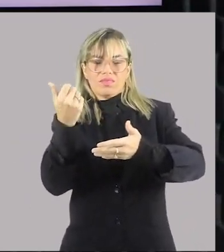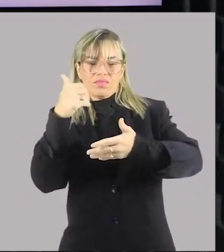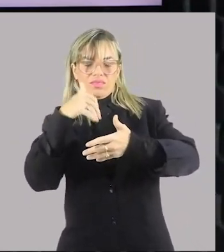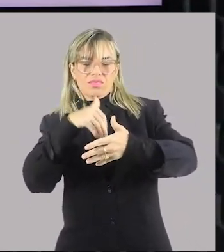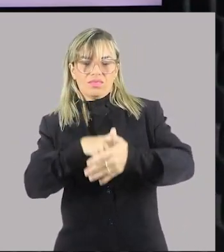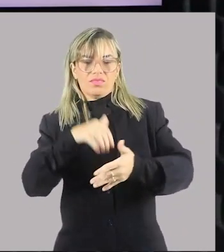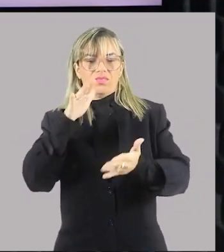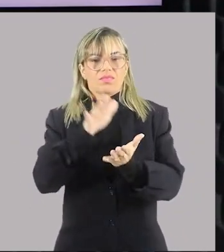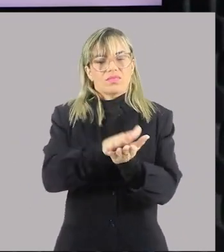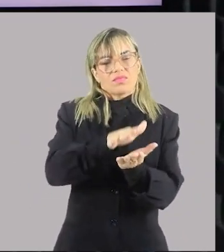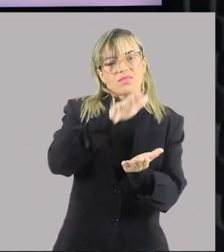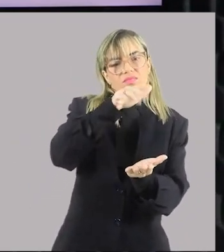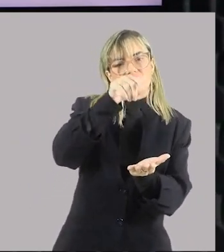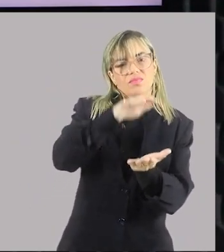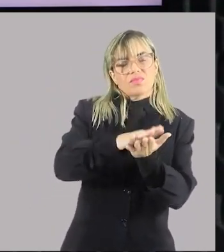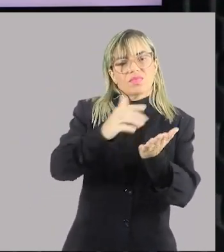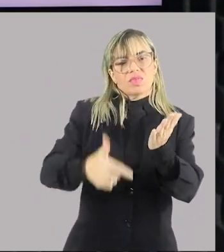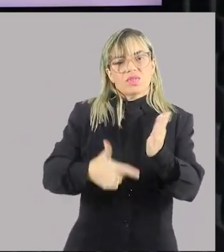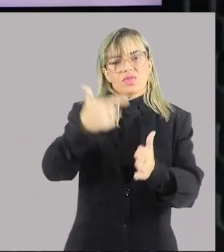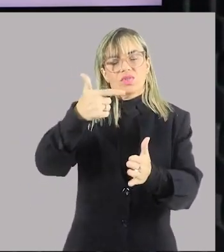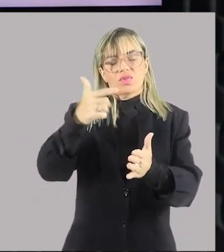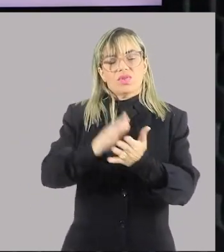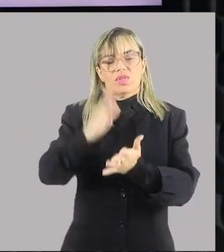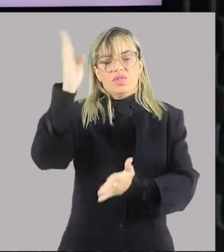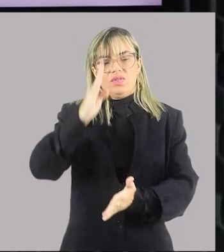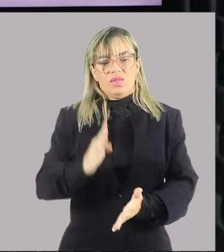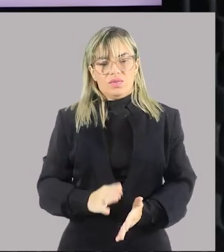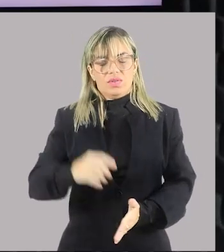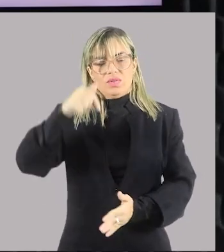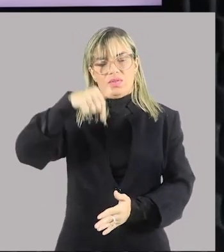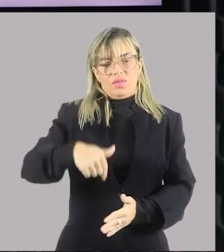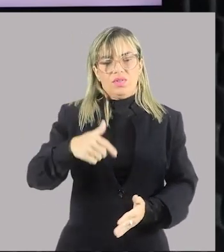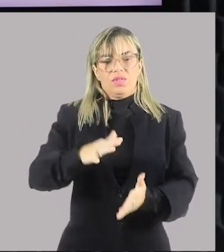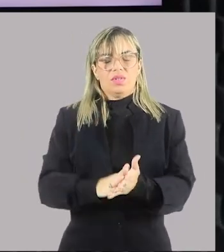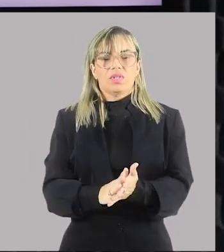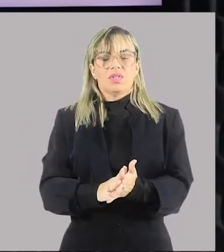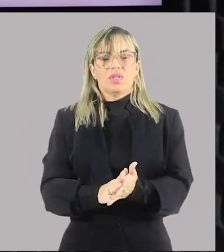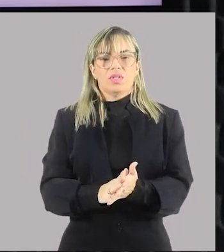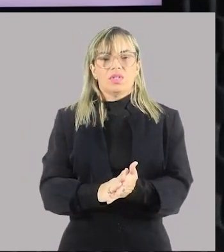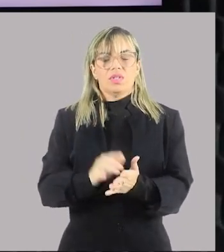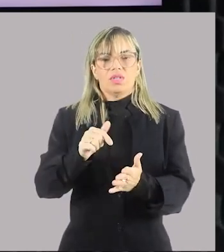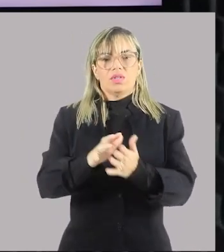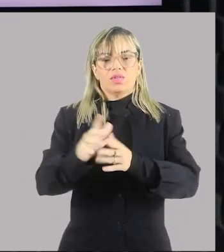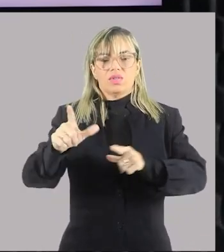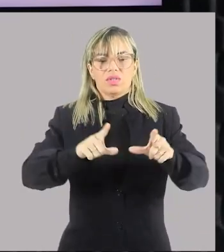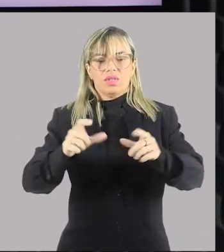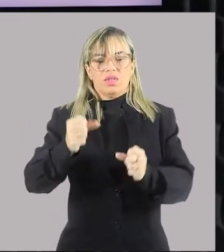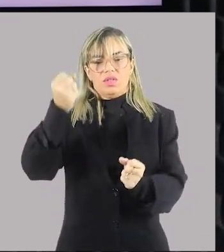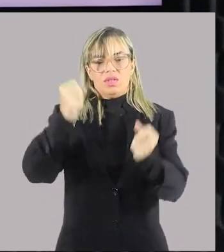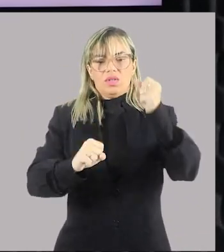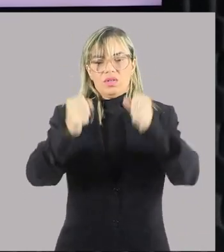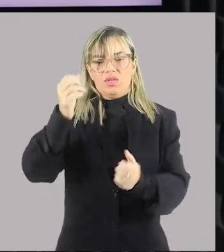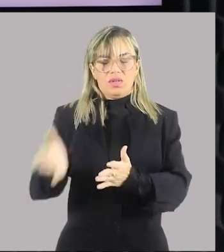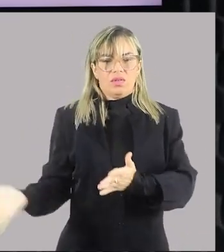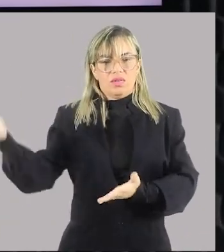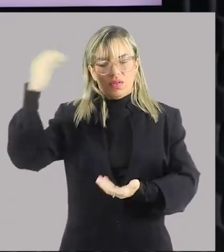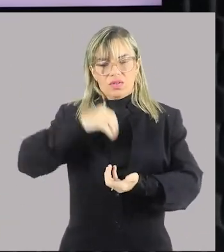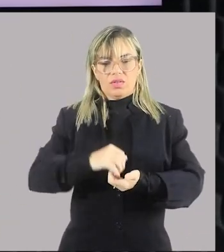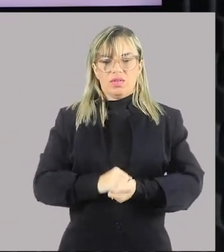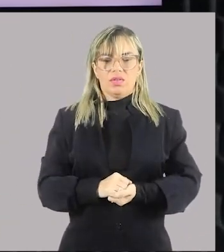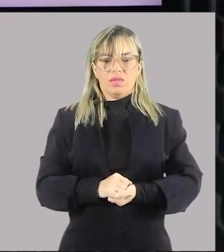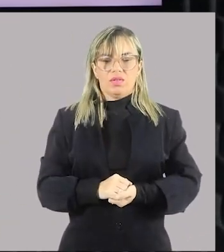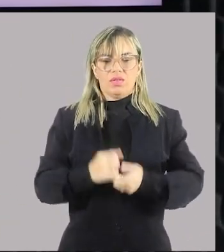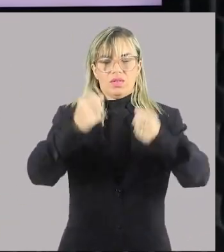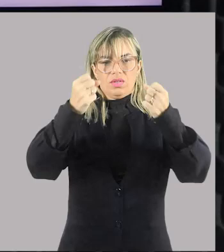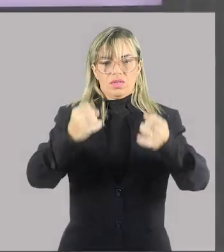no setor secundário, ou seja, das atividades industriais. Mas, vamos lá então, a gente está